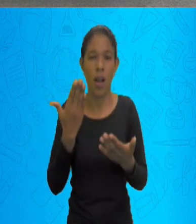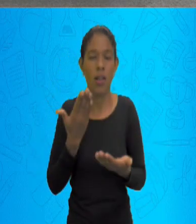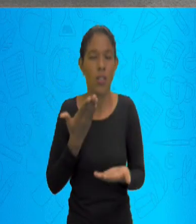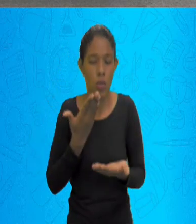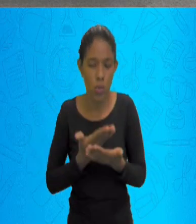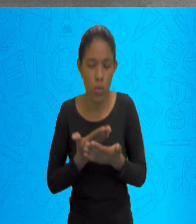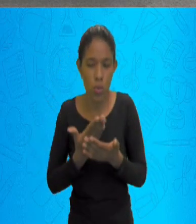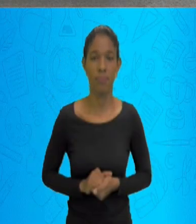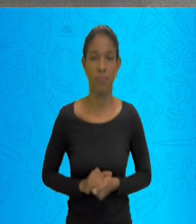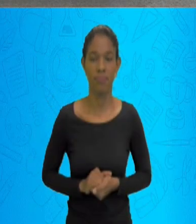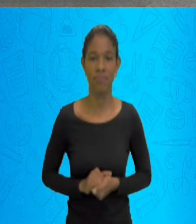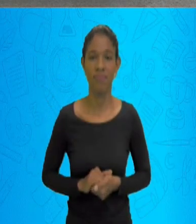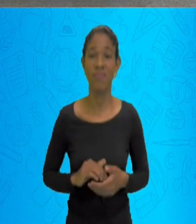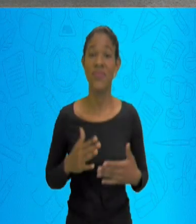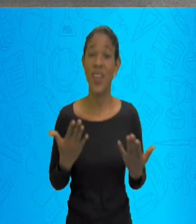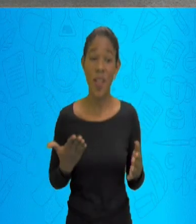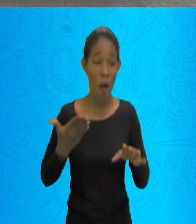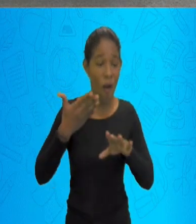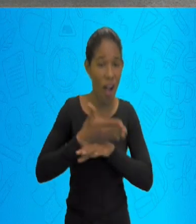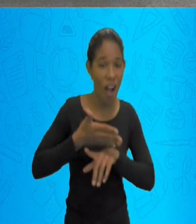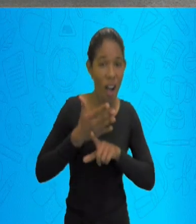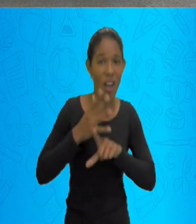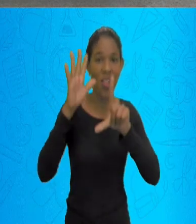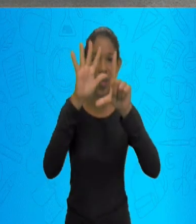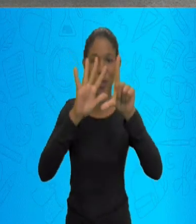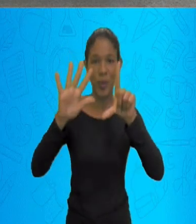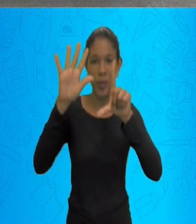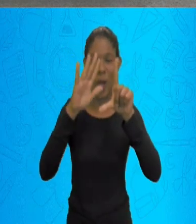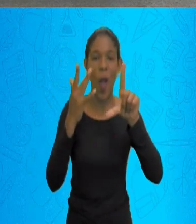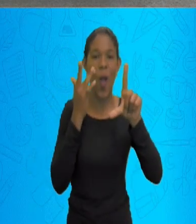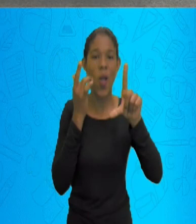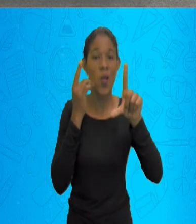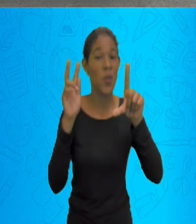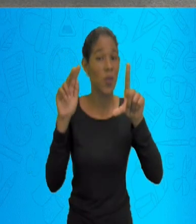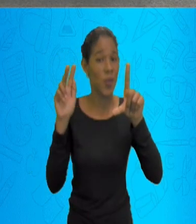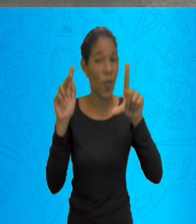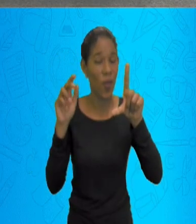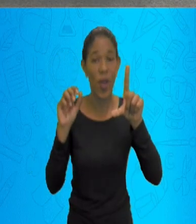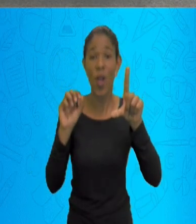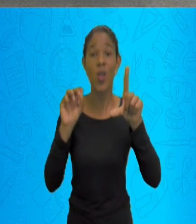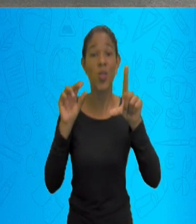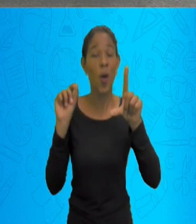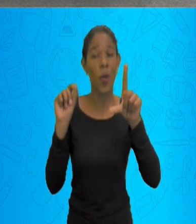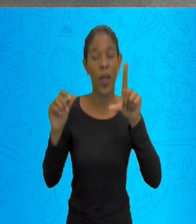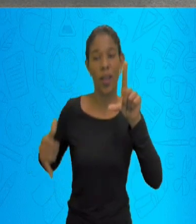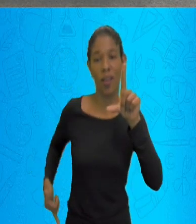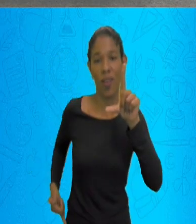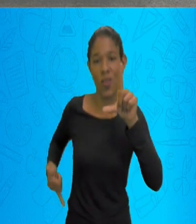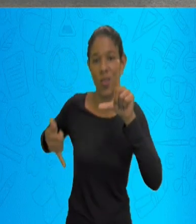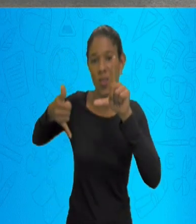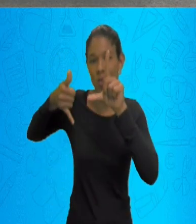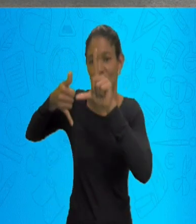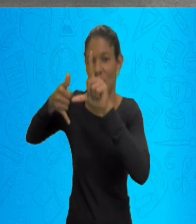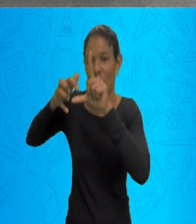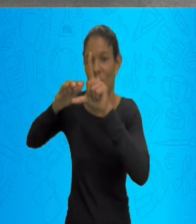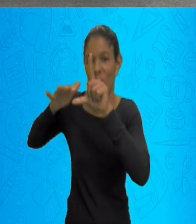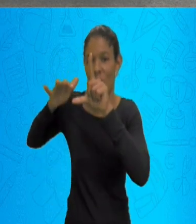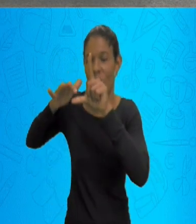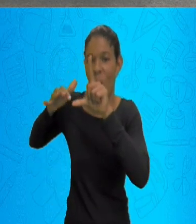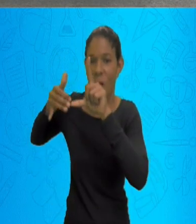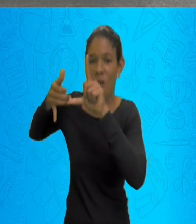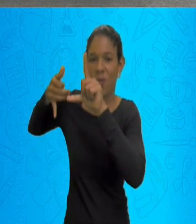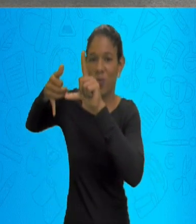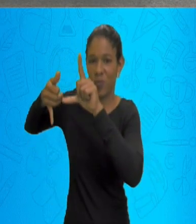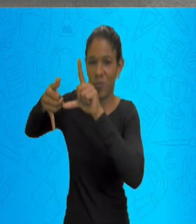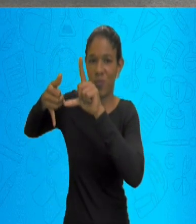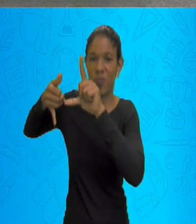Aproveite seu tempo estudando. E para acessar a nossa plataforma SMED-GV, basta apontar a câmera do seu celular na imagem que aparece no